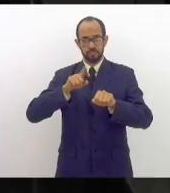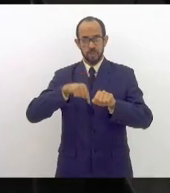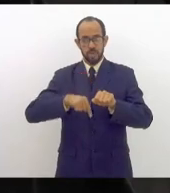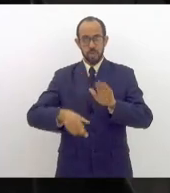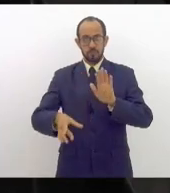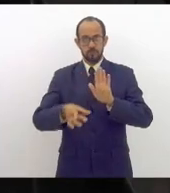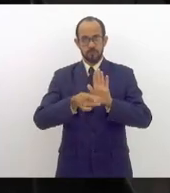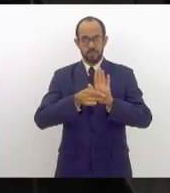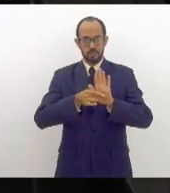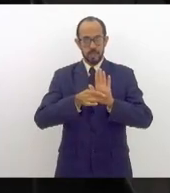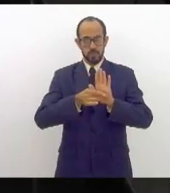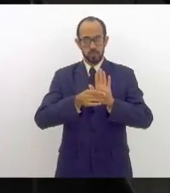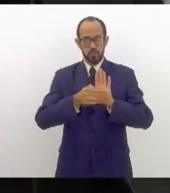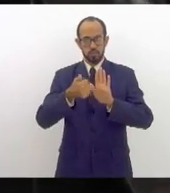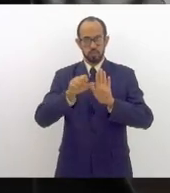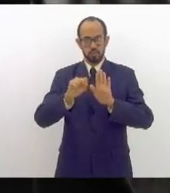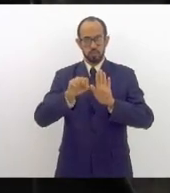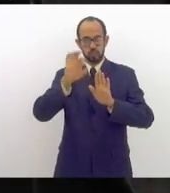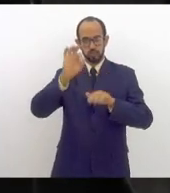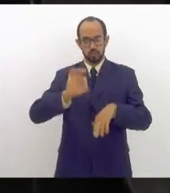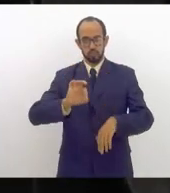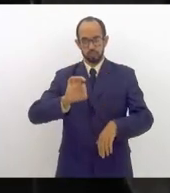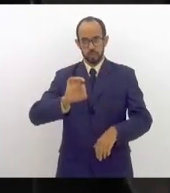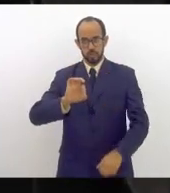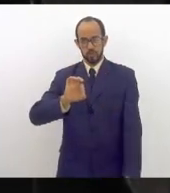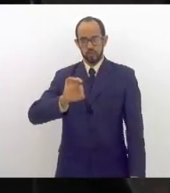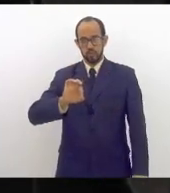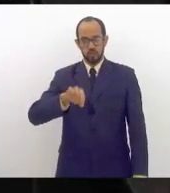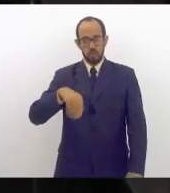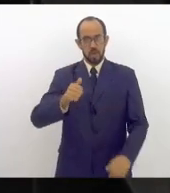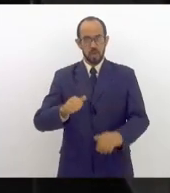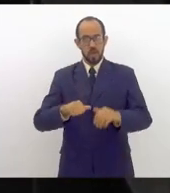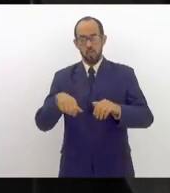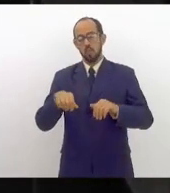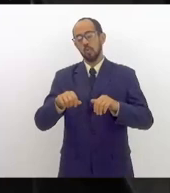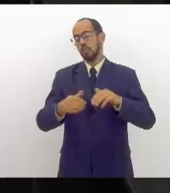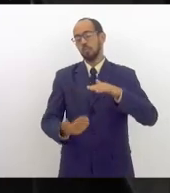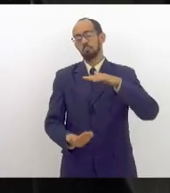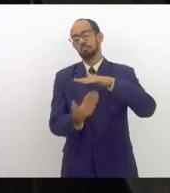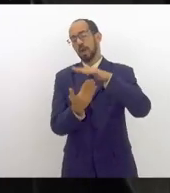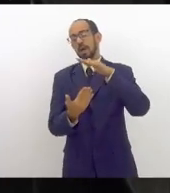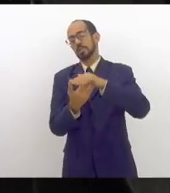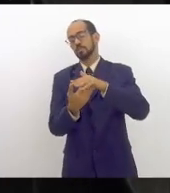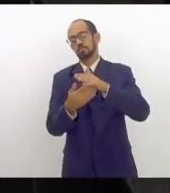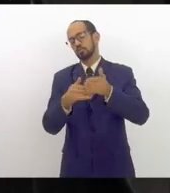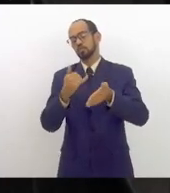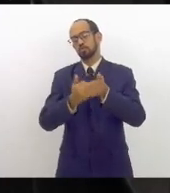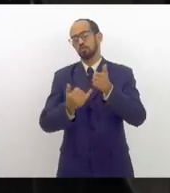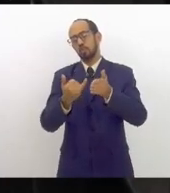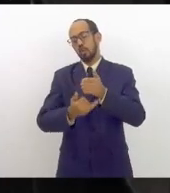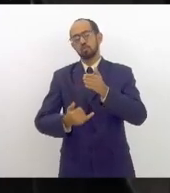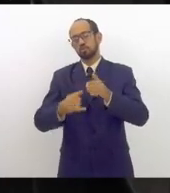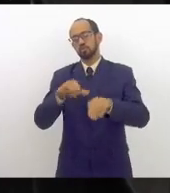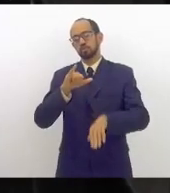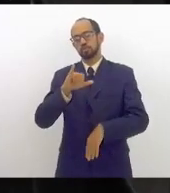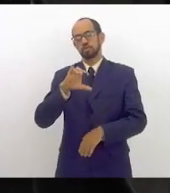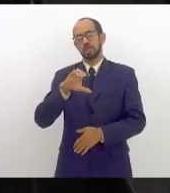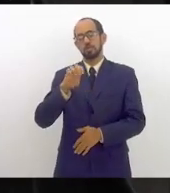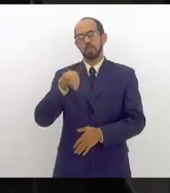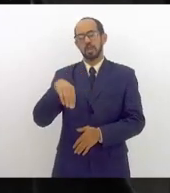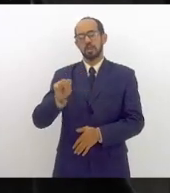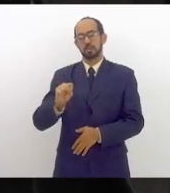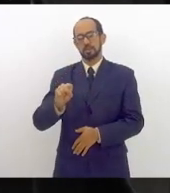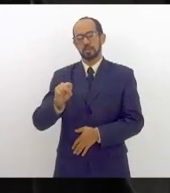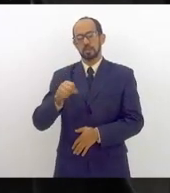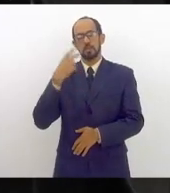fixada em 18% a alíquota máxima sobre o ICMS para